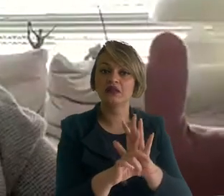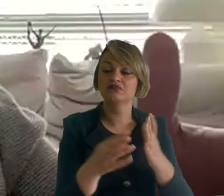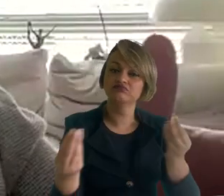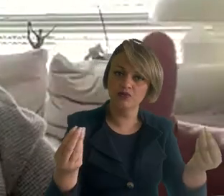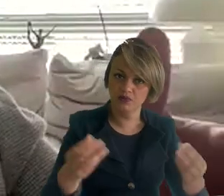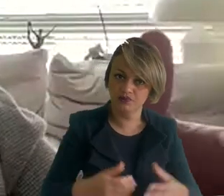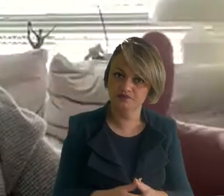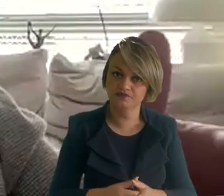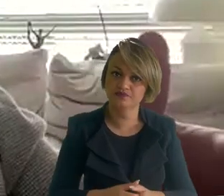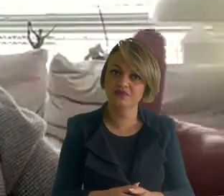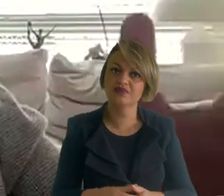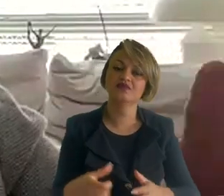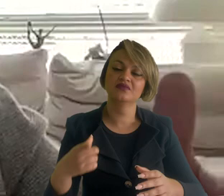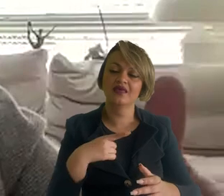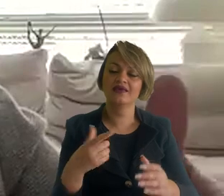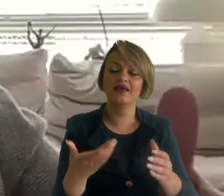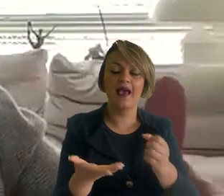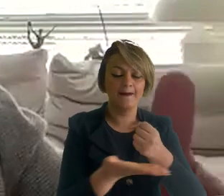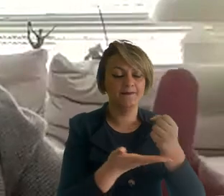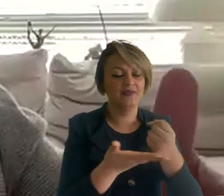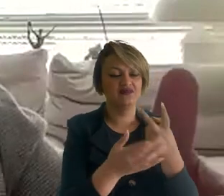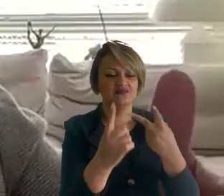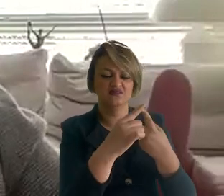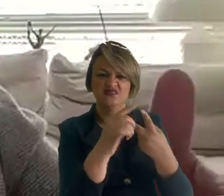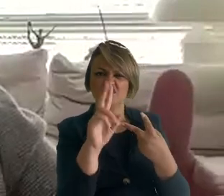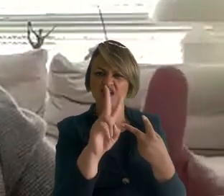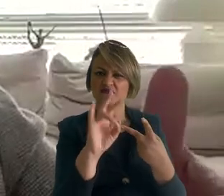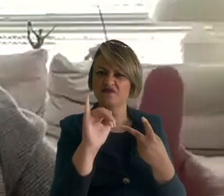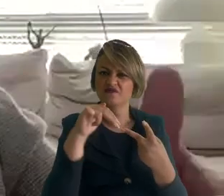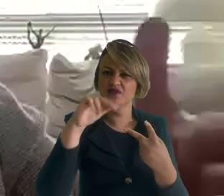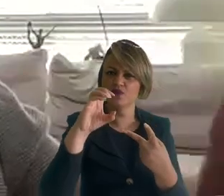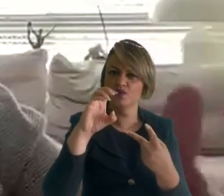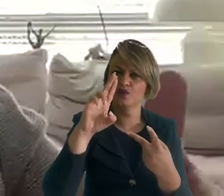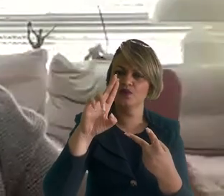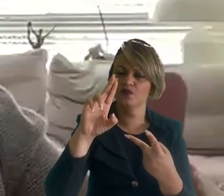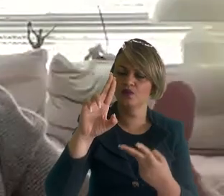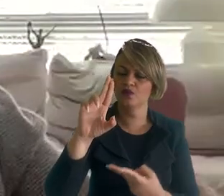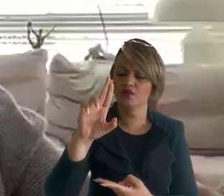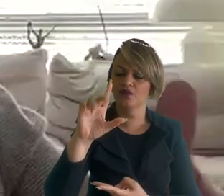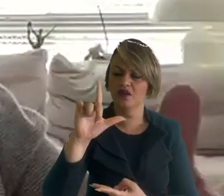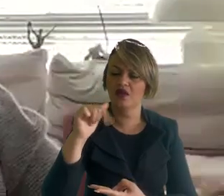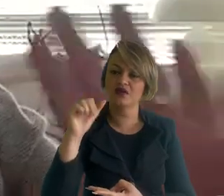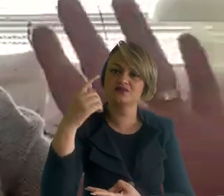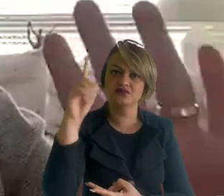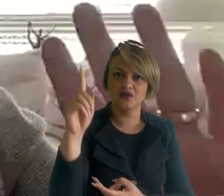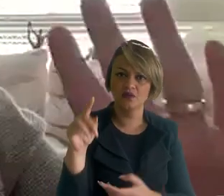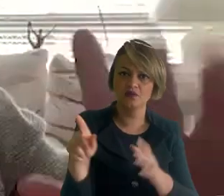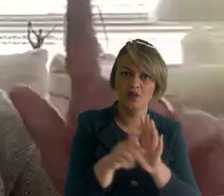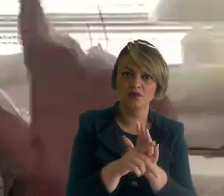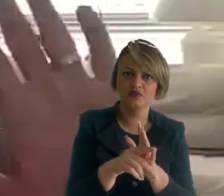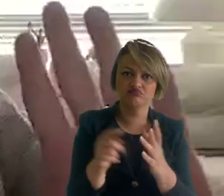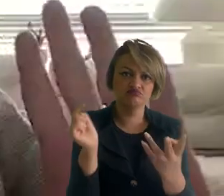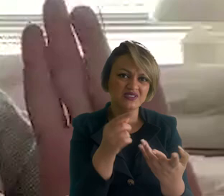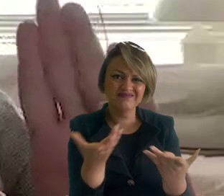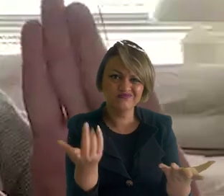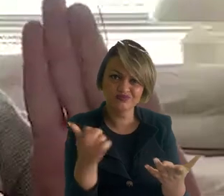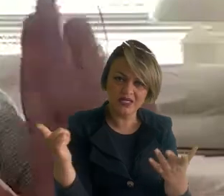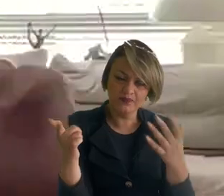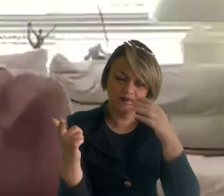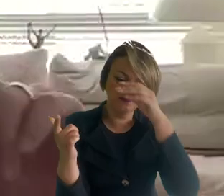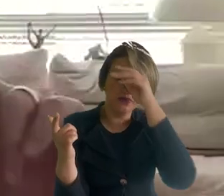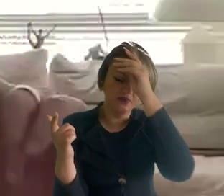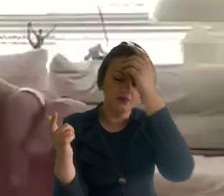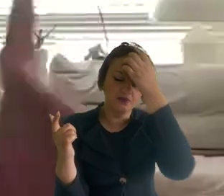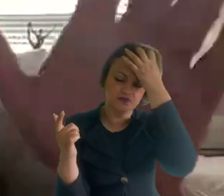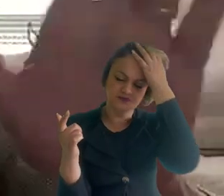existe um princípio da vinculação que é o que cuida das questões civis não é possível então existe